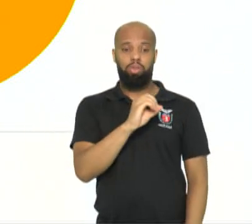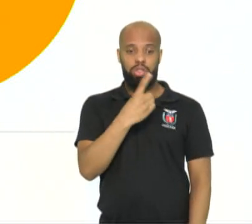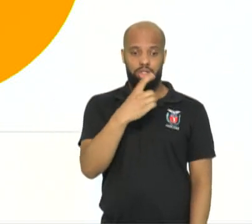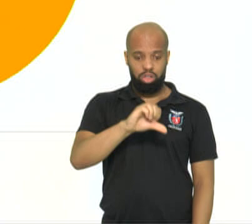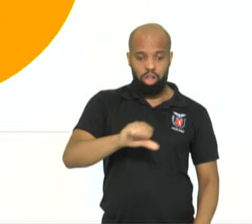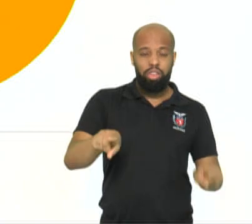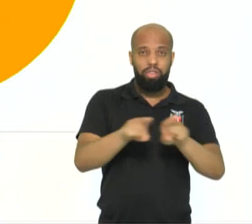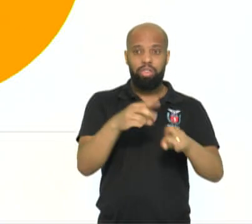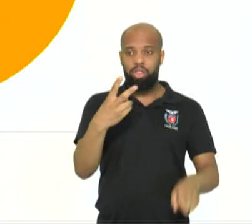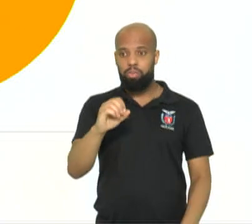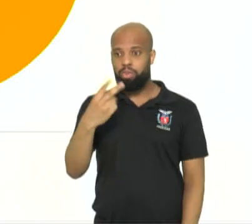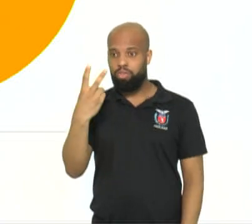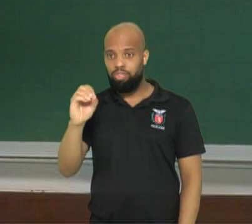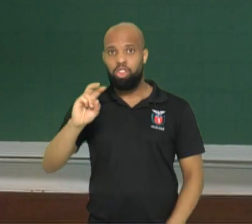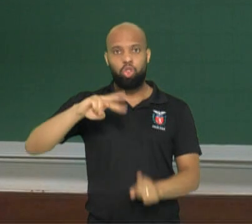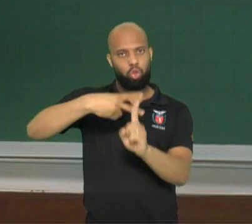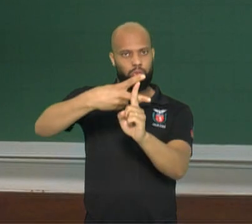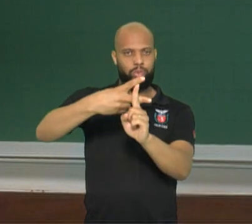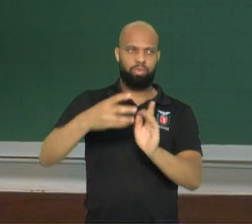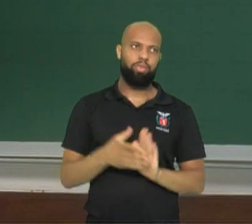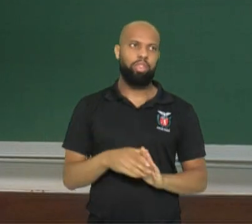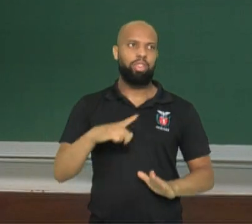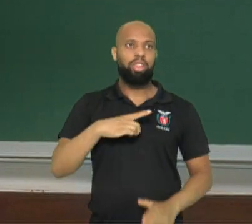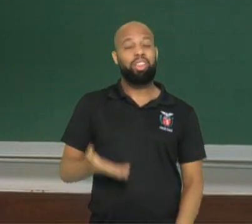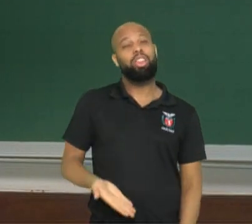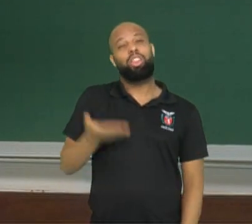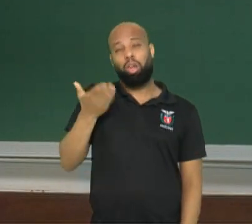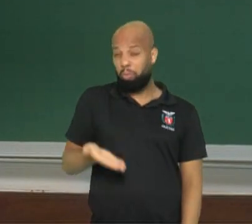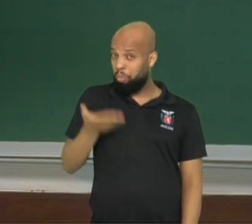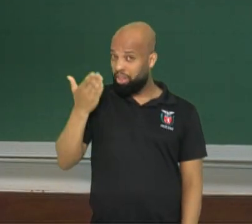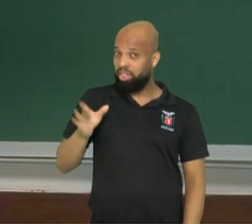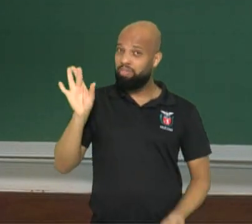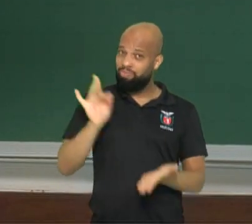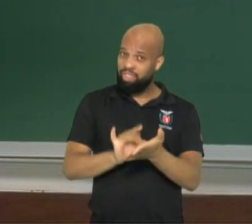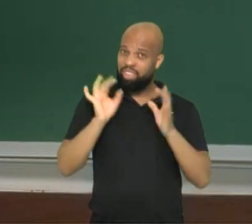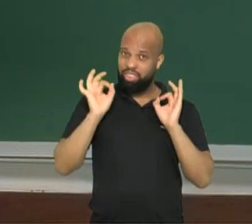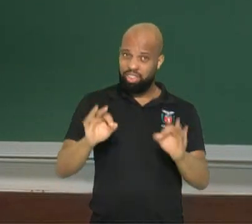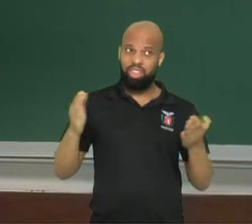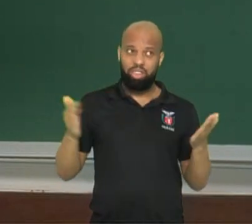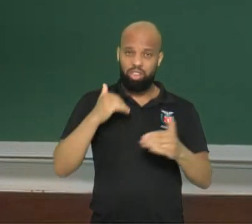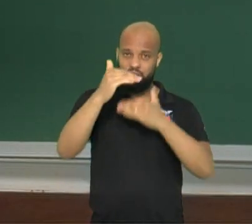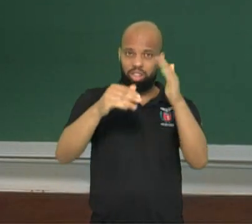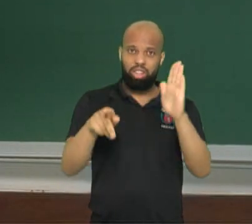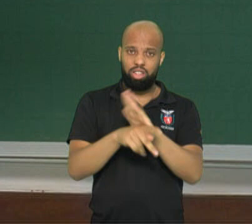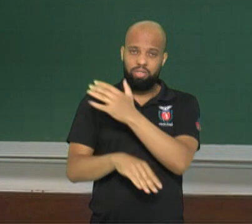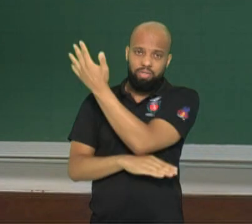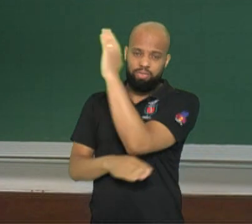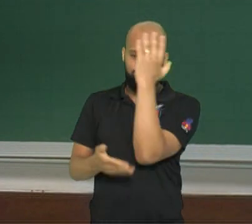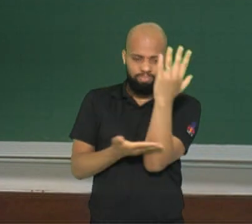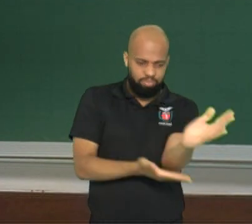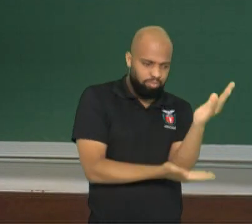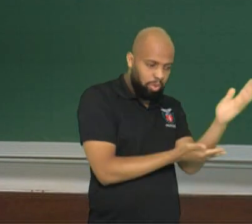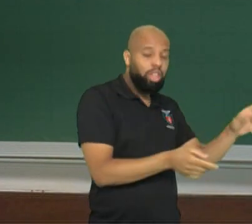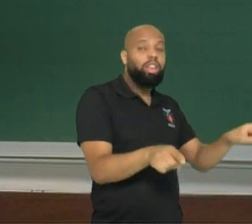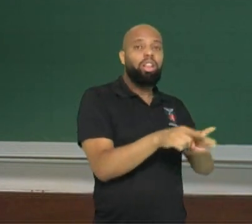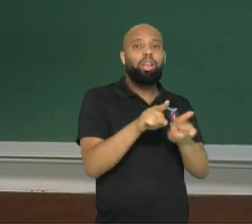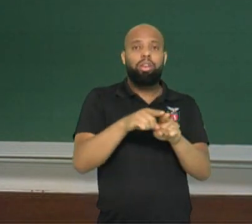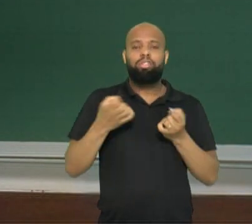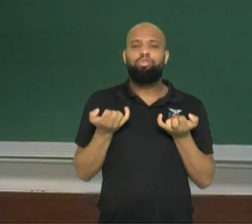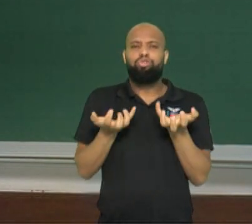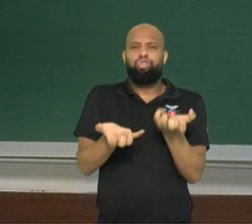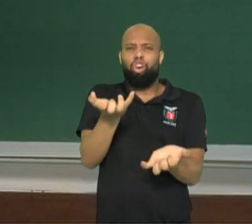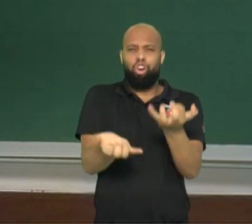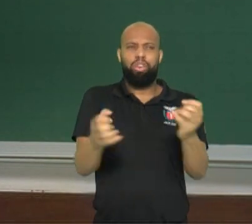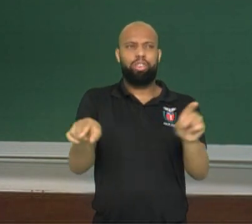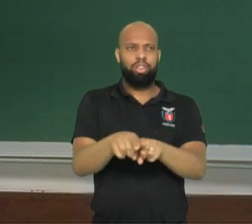isso quase duplicou, né? Então, tem aumentado muito mesmo os processos de desmatamento e principalmente das queimadas também. E